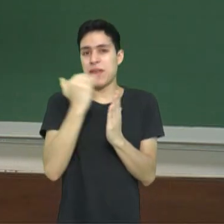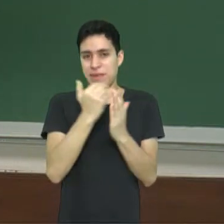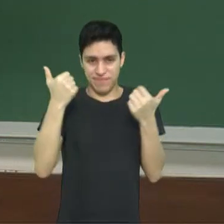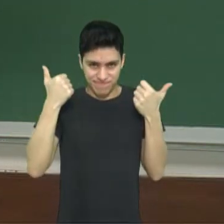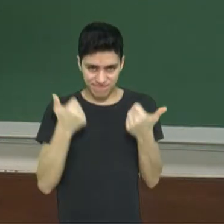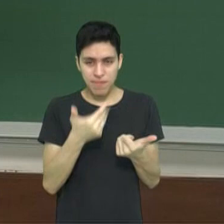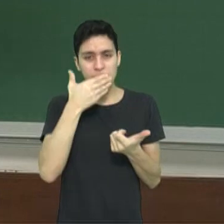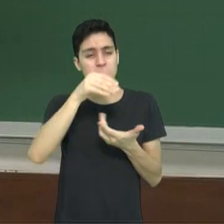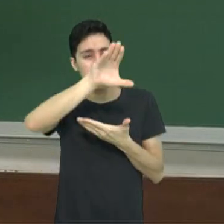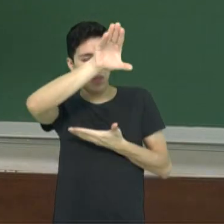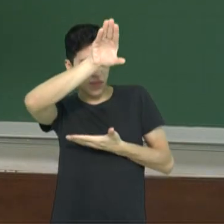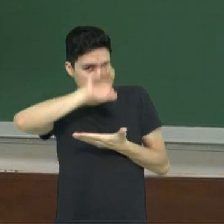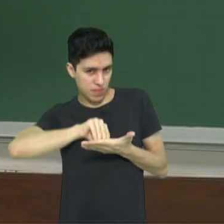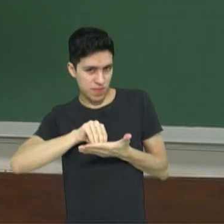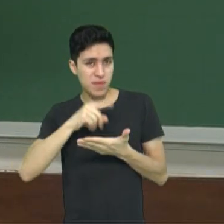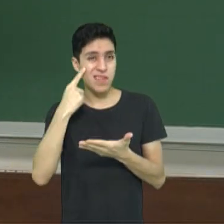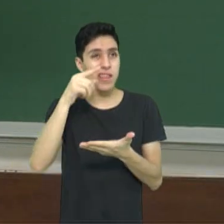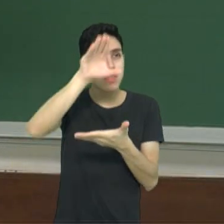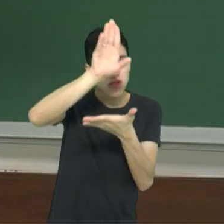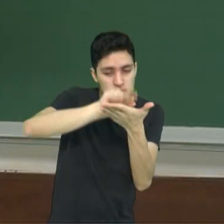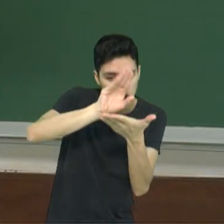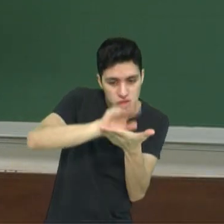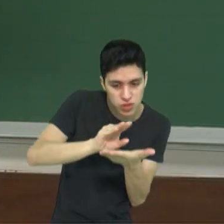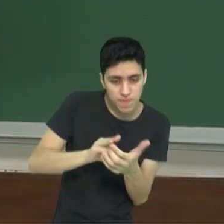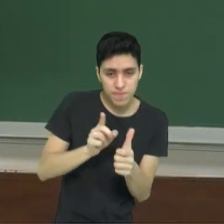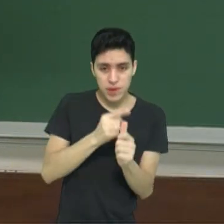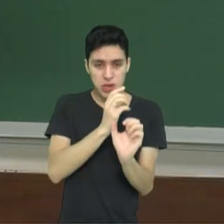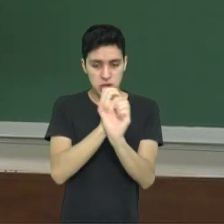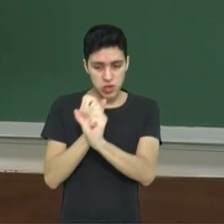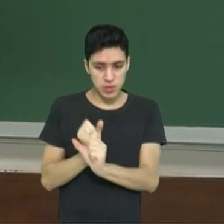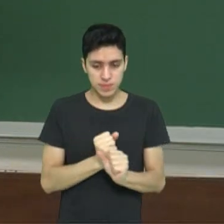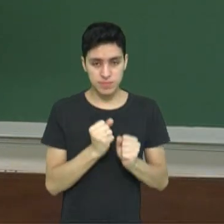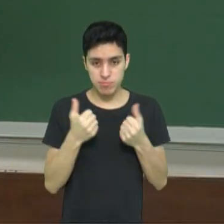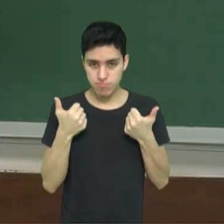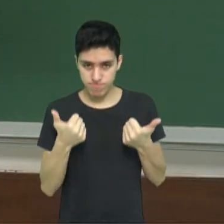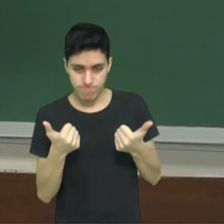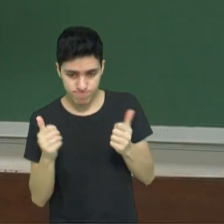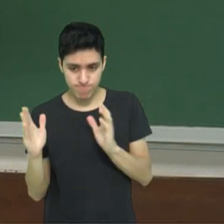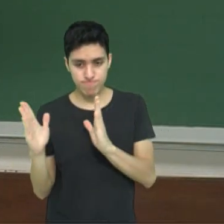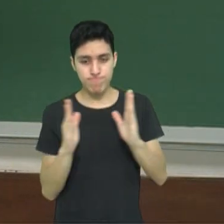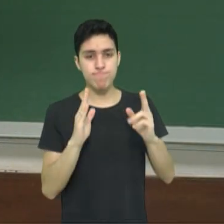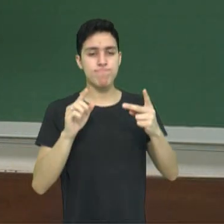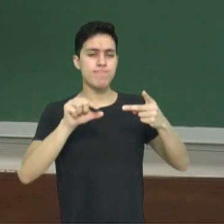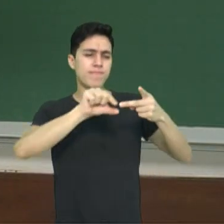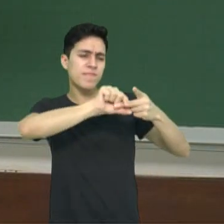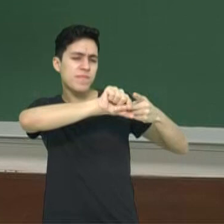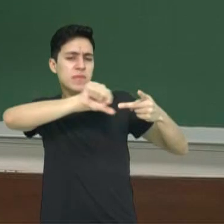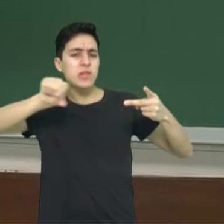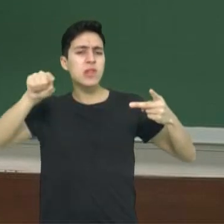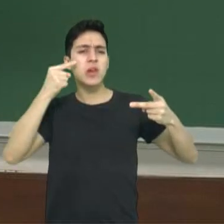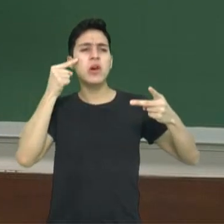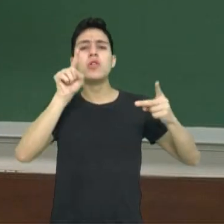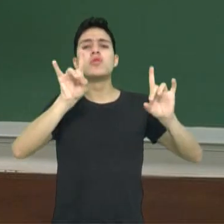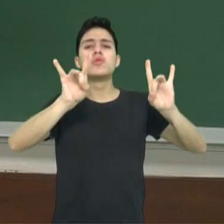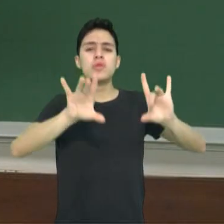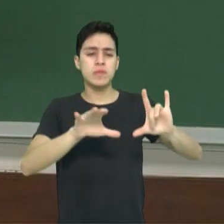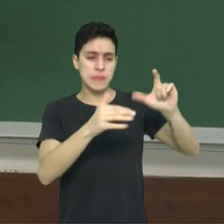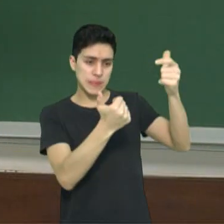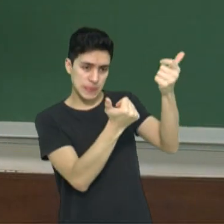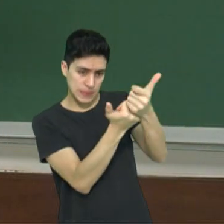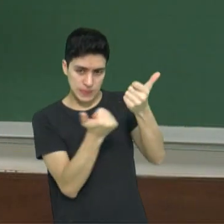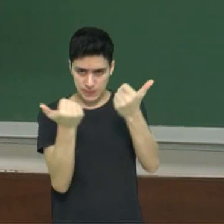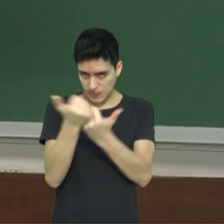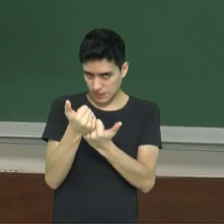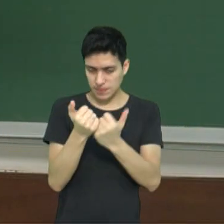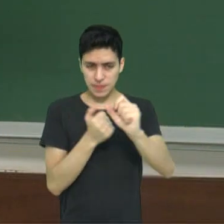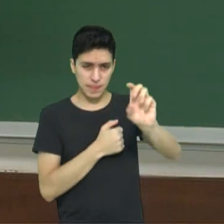grande, tá bom? Então, copiamos a primeira equação. Na outra linha, vamos apenas trocar o B pelo